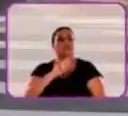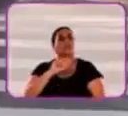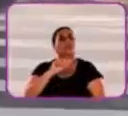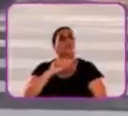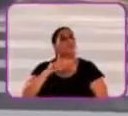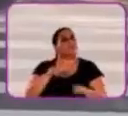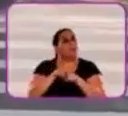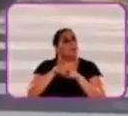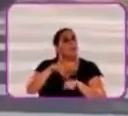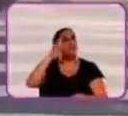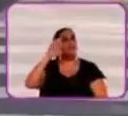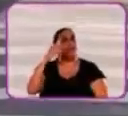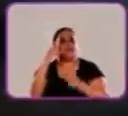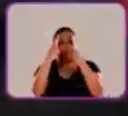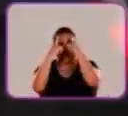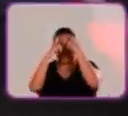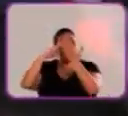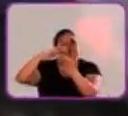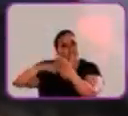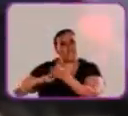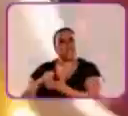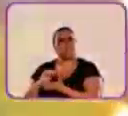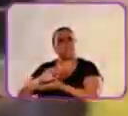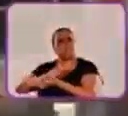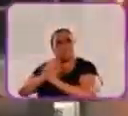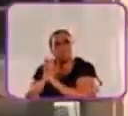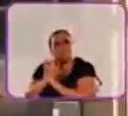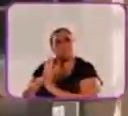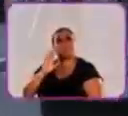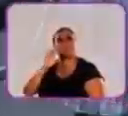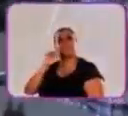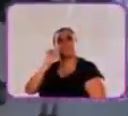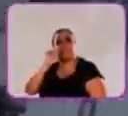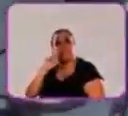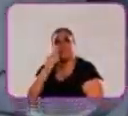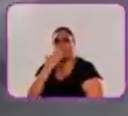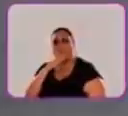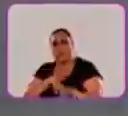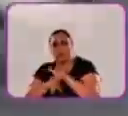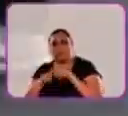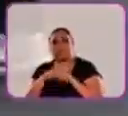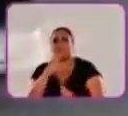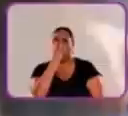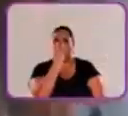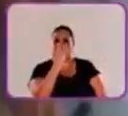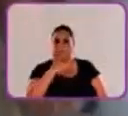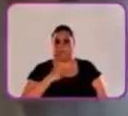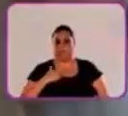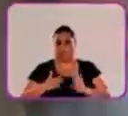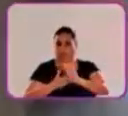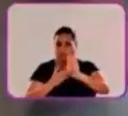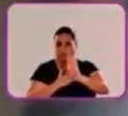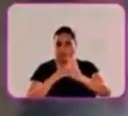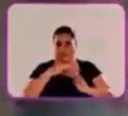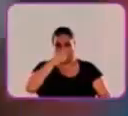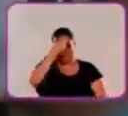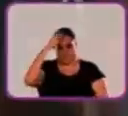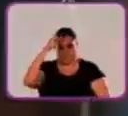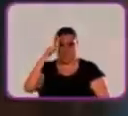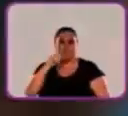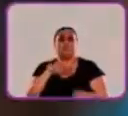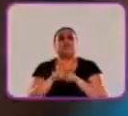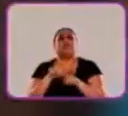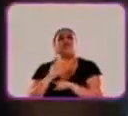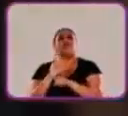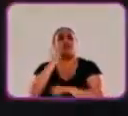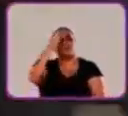de governo. Vamos combater a violência por preconceito de gênero, renda, cor da pele e orientação sexual. No meu governo, a prioridade da Guarda